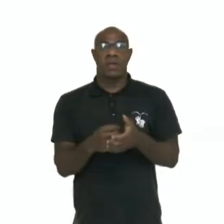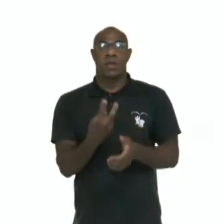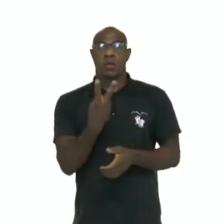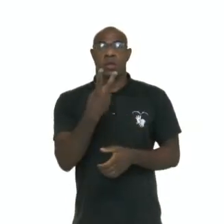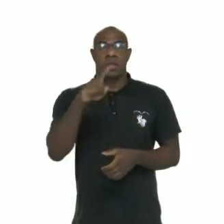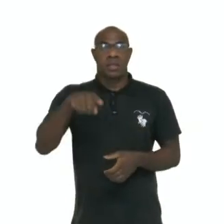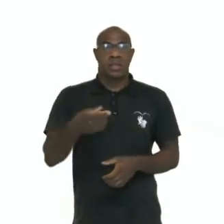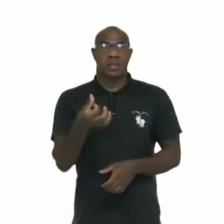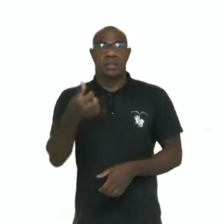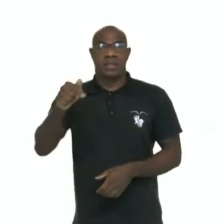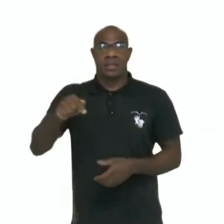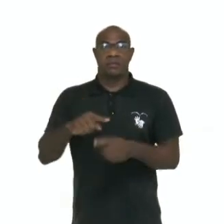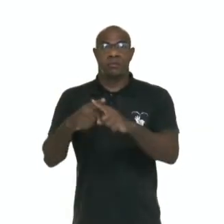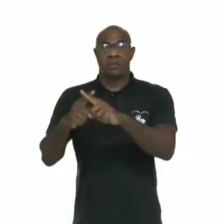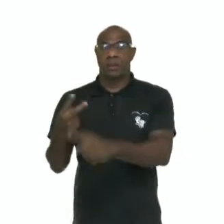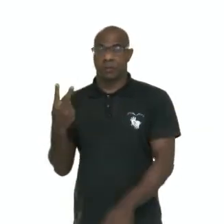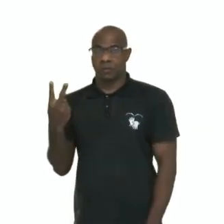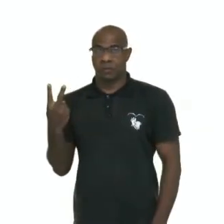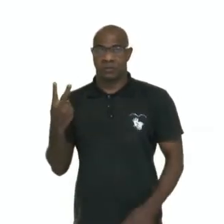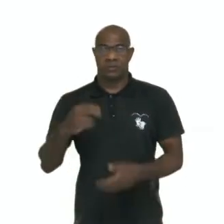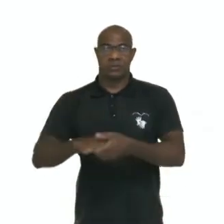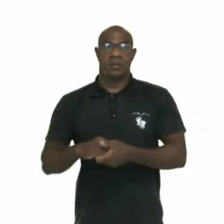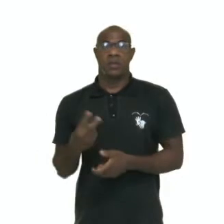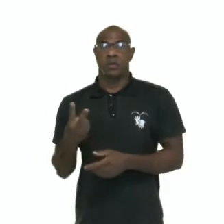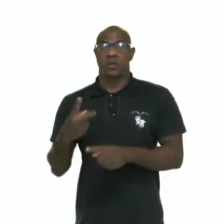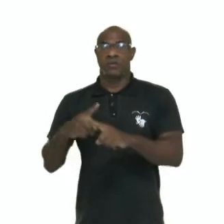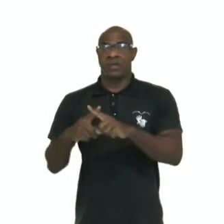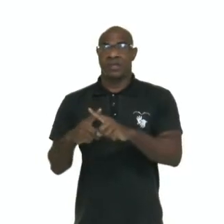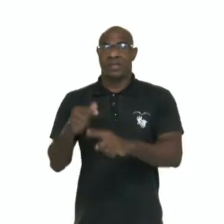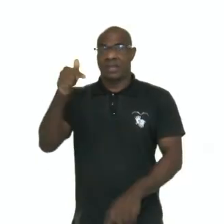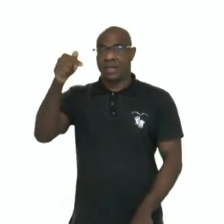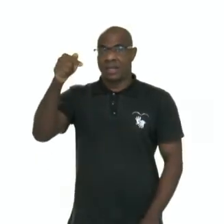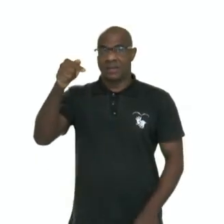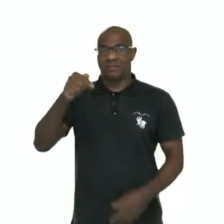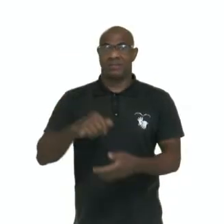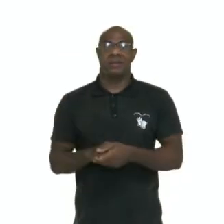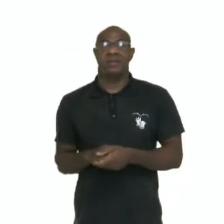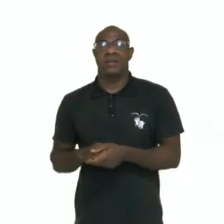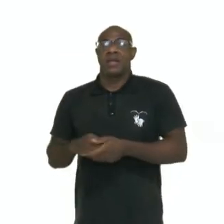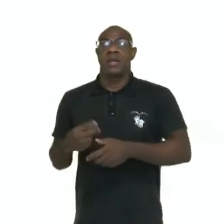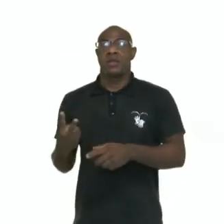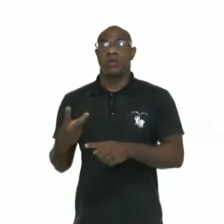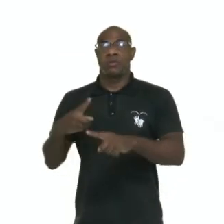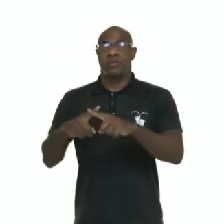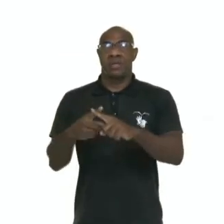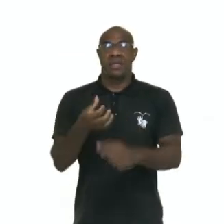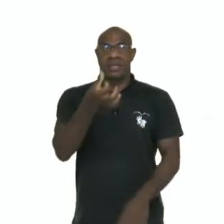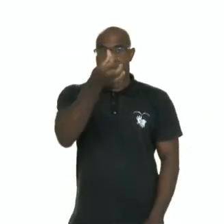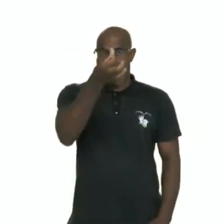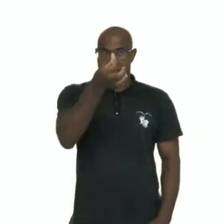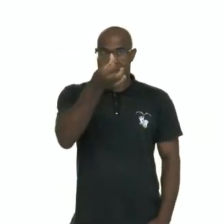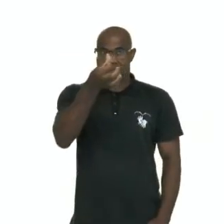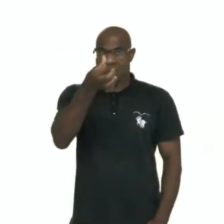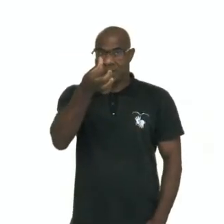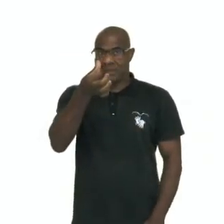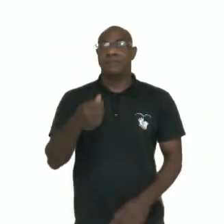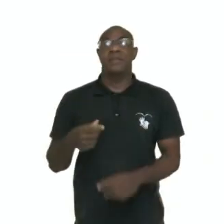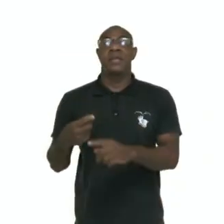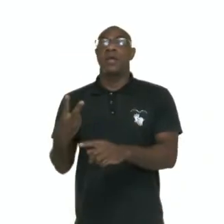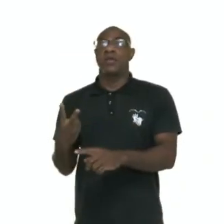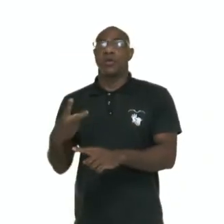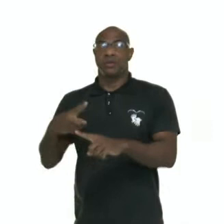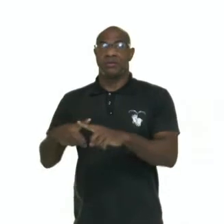2, a gente vai fazer ali, né? 2 vezes 7, 14, né? Sobe 1 ali, 2 vezes 6 é 12, mais 1,